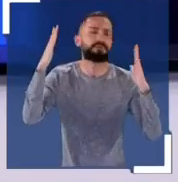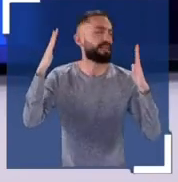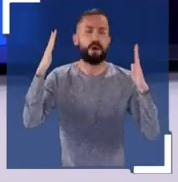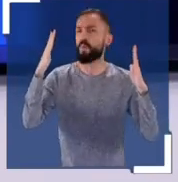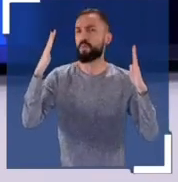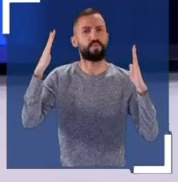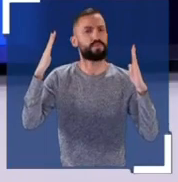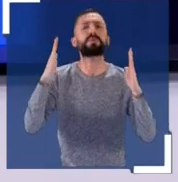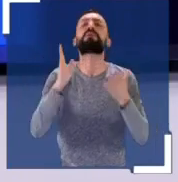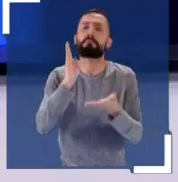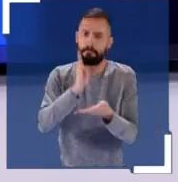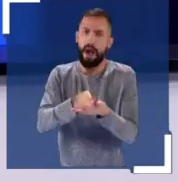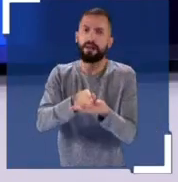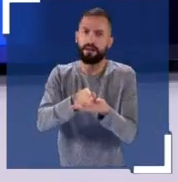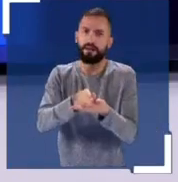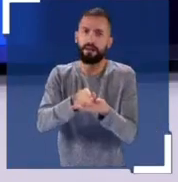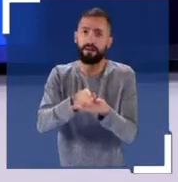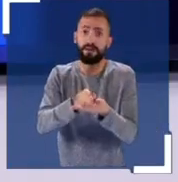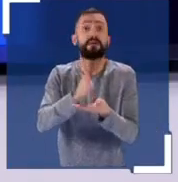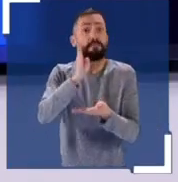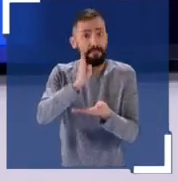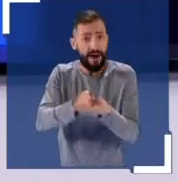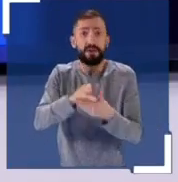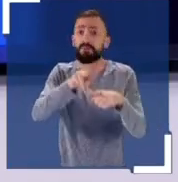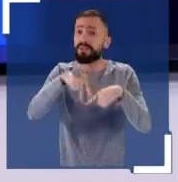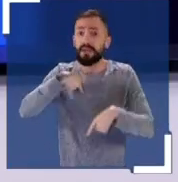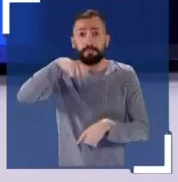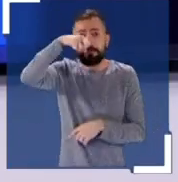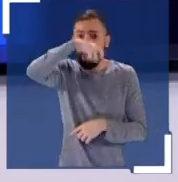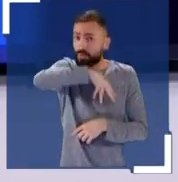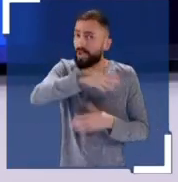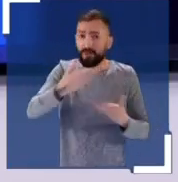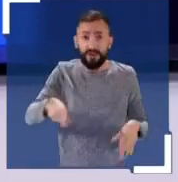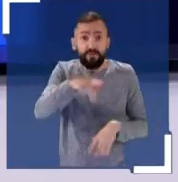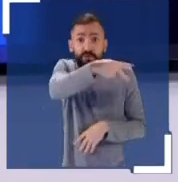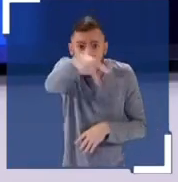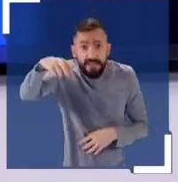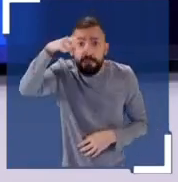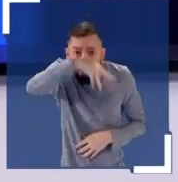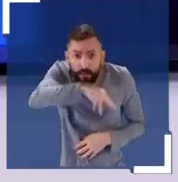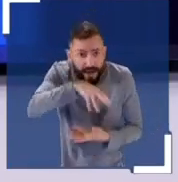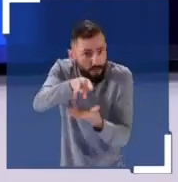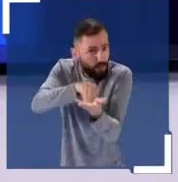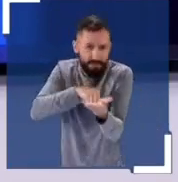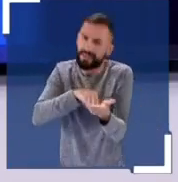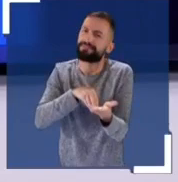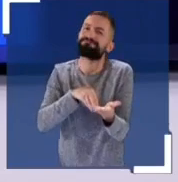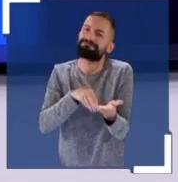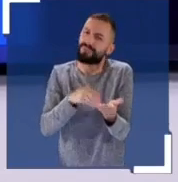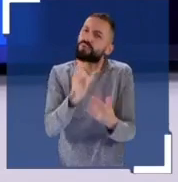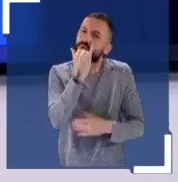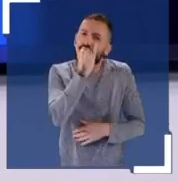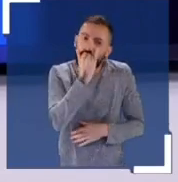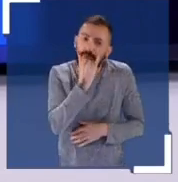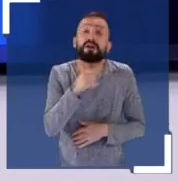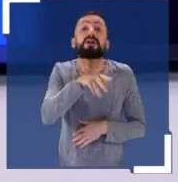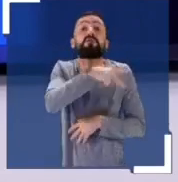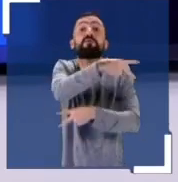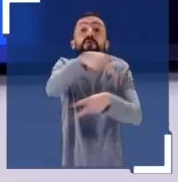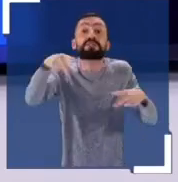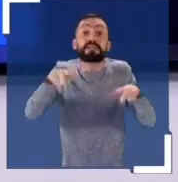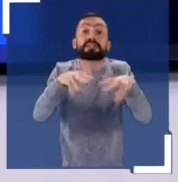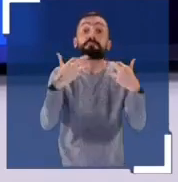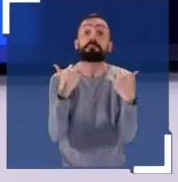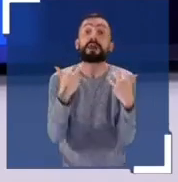pedir que parem por aí. Ou a gente vai ter que ser mal educado como vocês estão sendo. Nós não vamos admitir. Manifestação